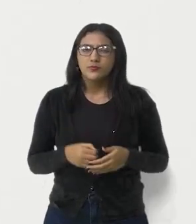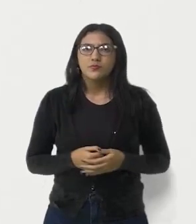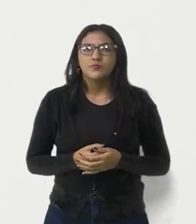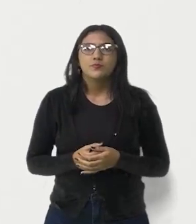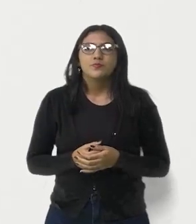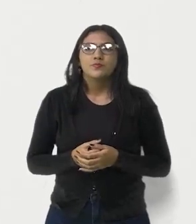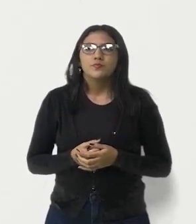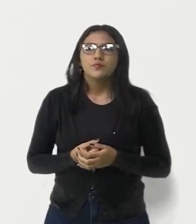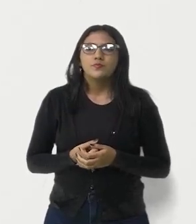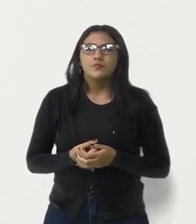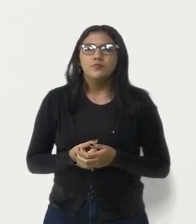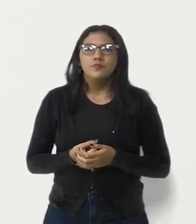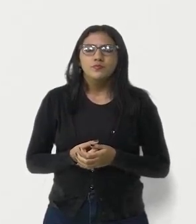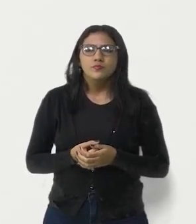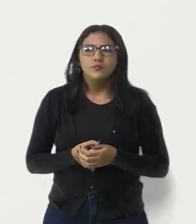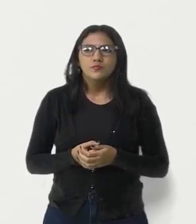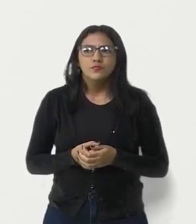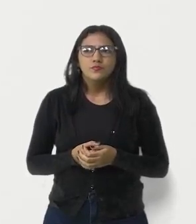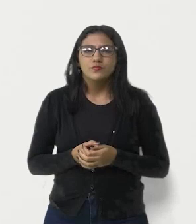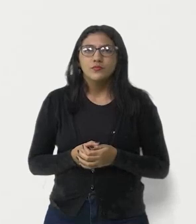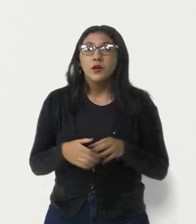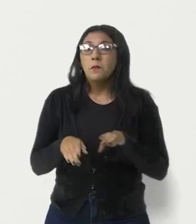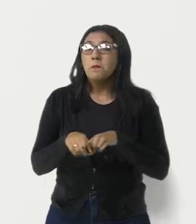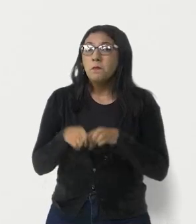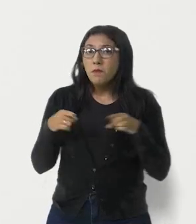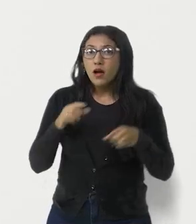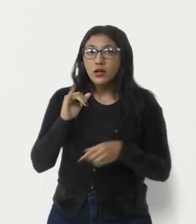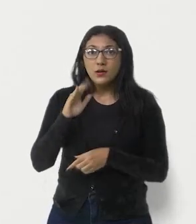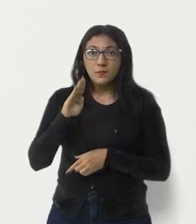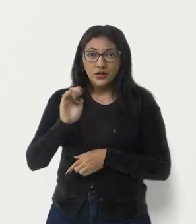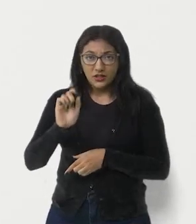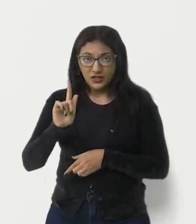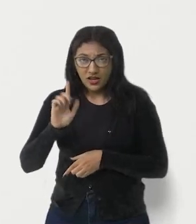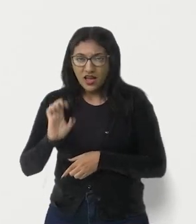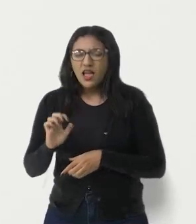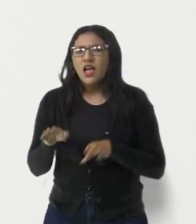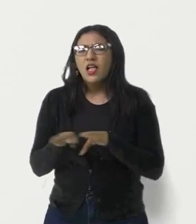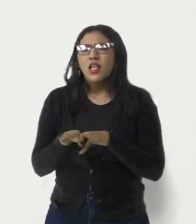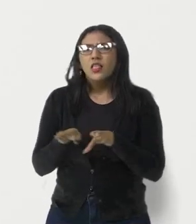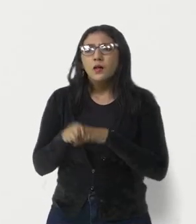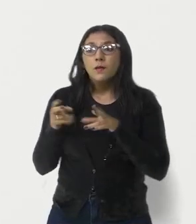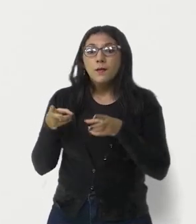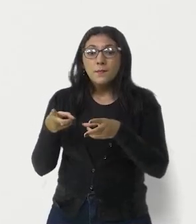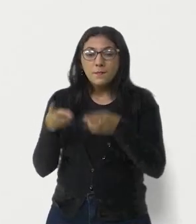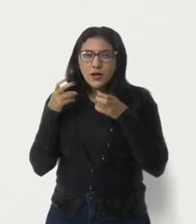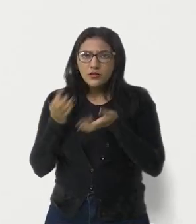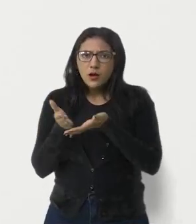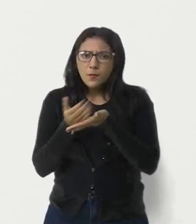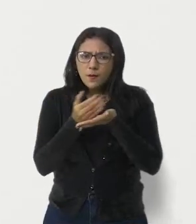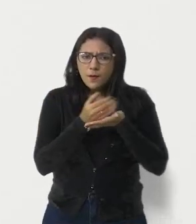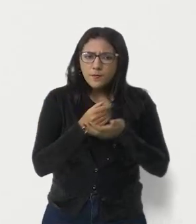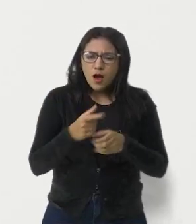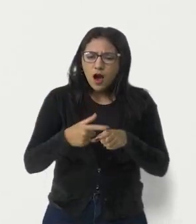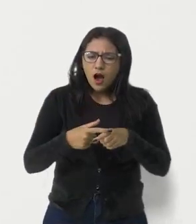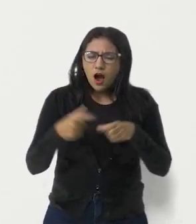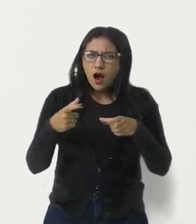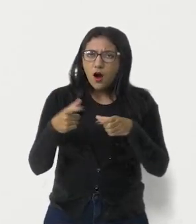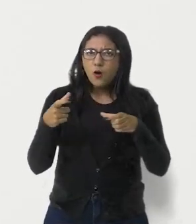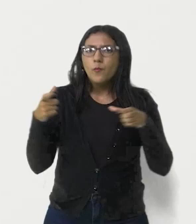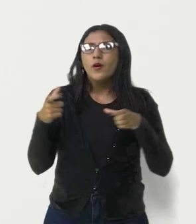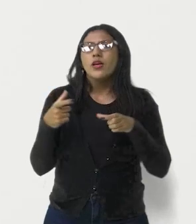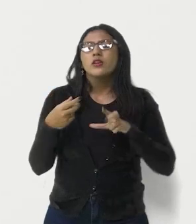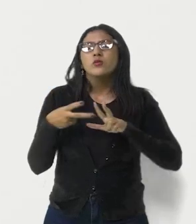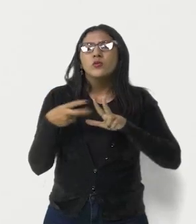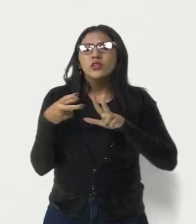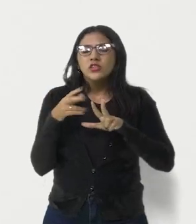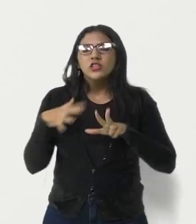ok? No entanto, o IBGE, através do censo, vem observando o aumento da população indígena. E